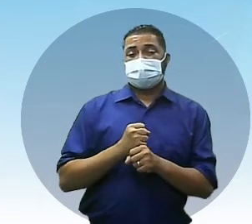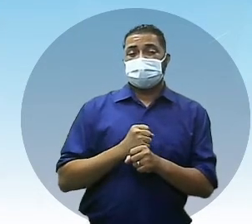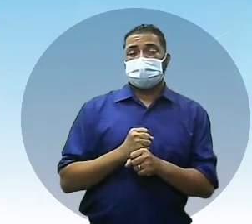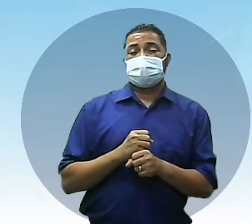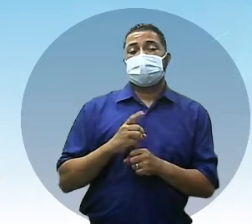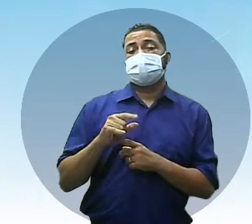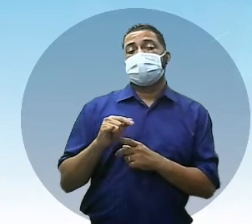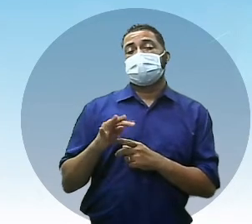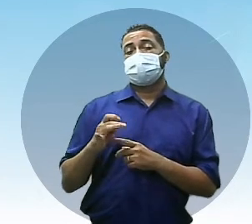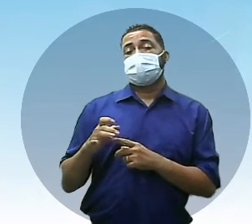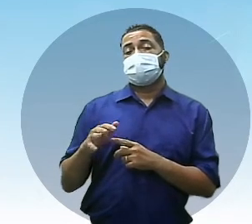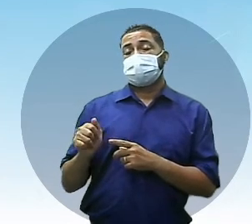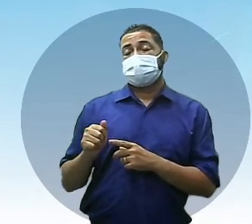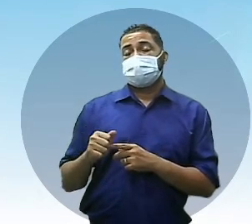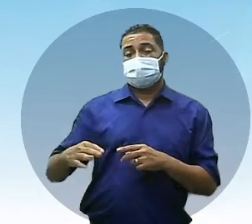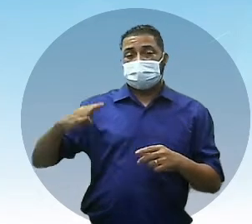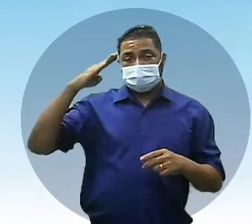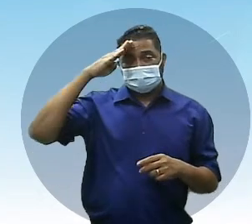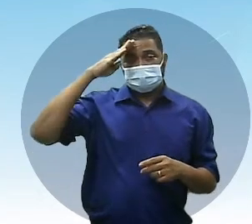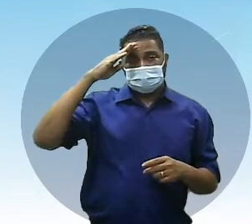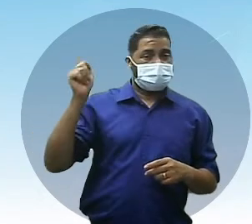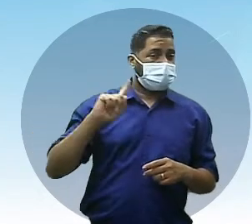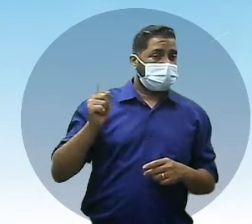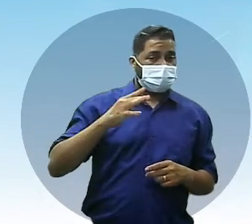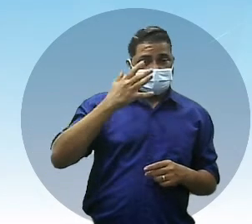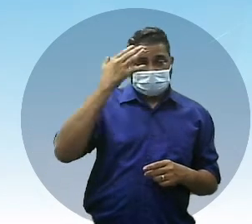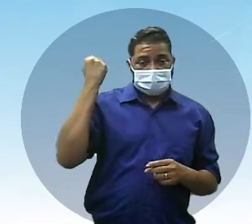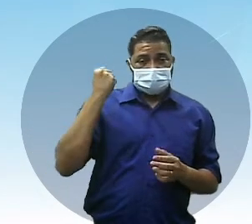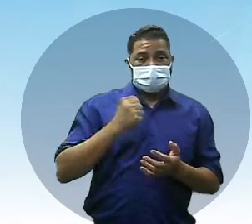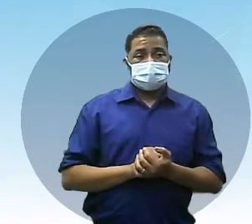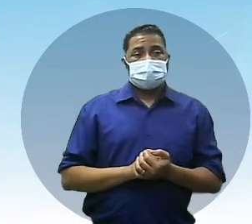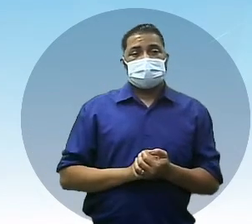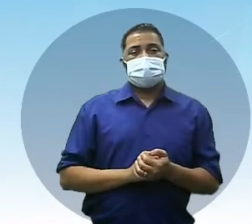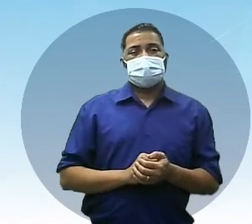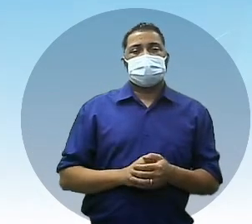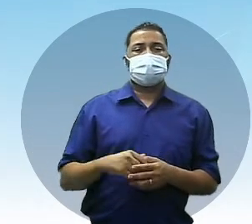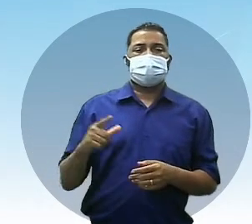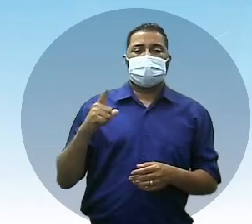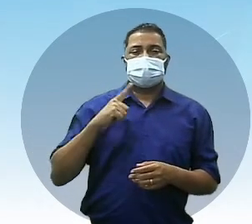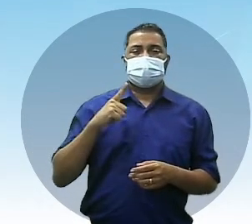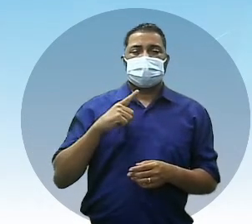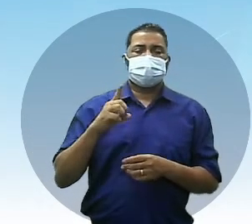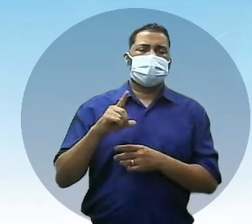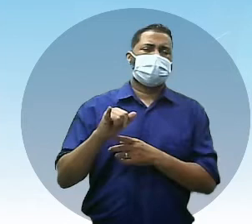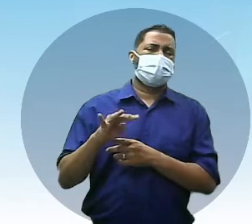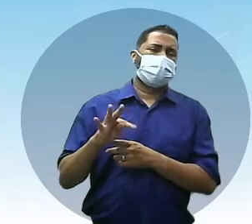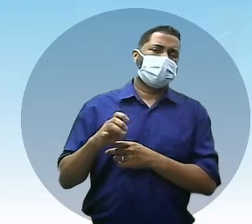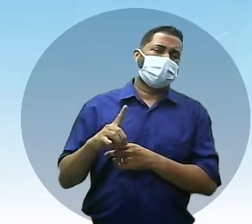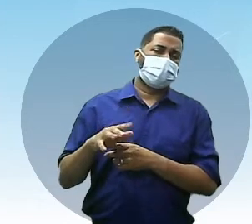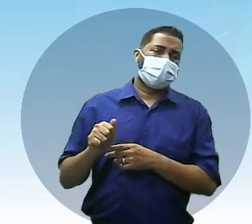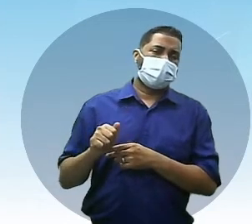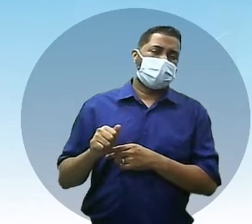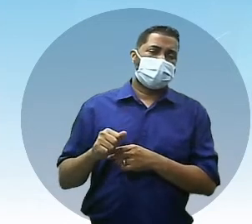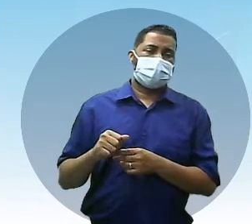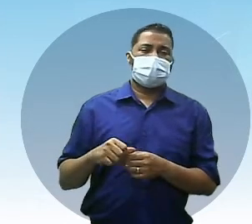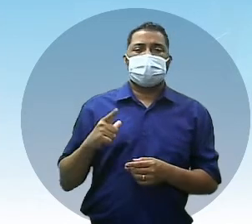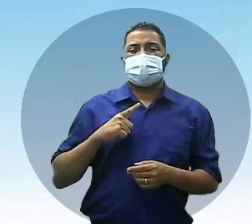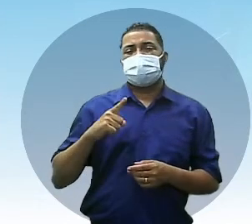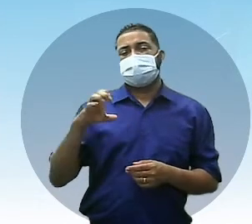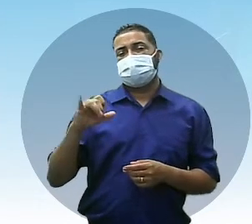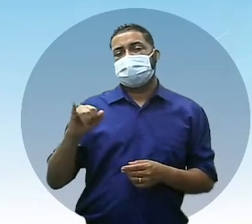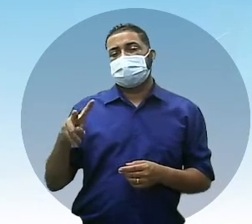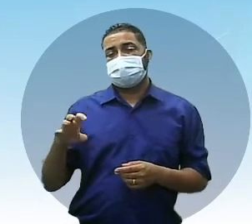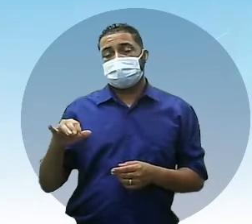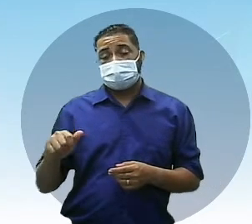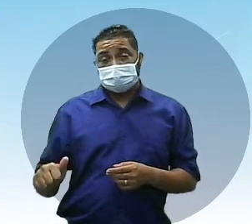ditadura militar. Não esquece, houve ditadura. Ela foi civil e militar.